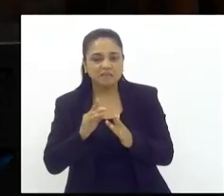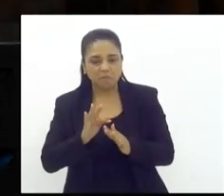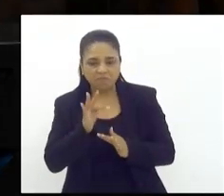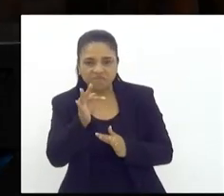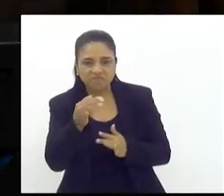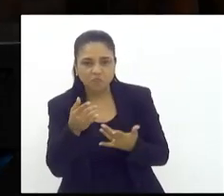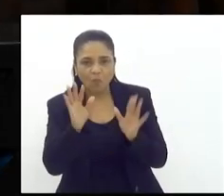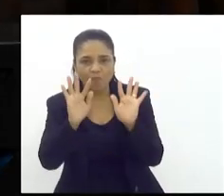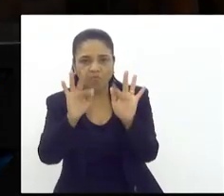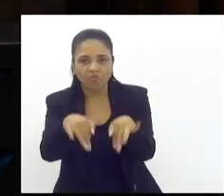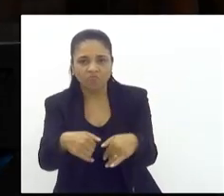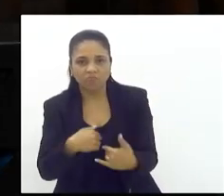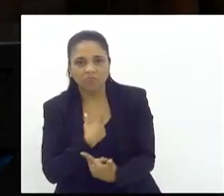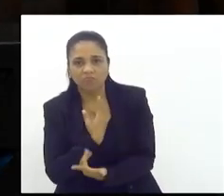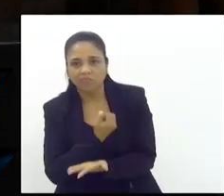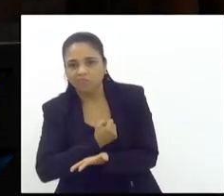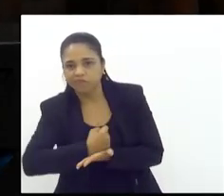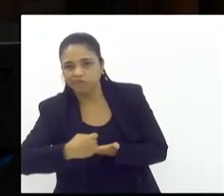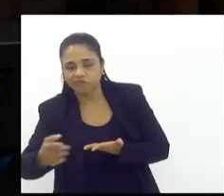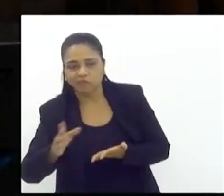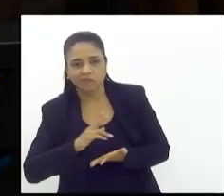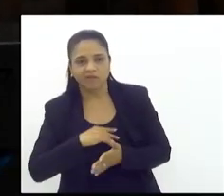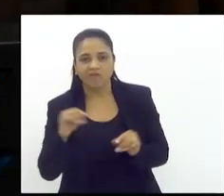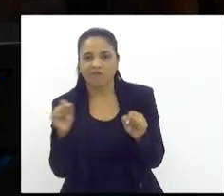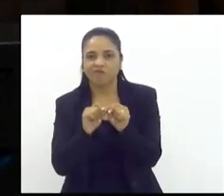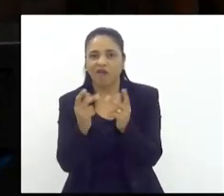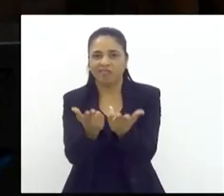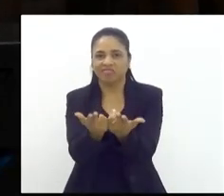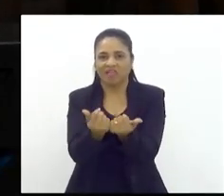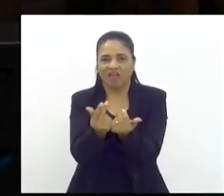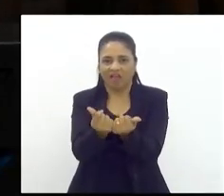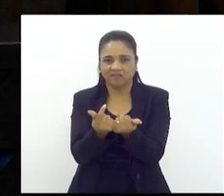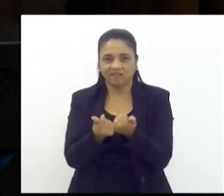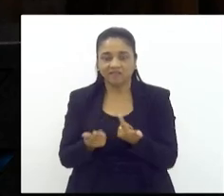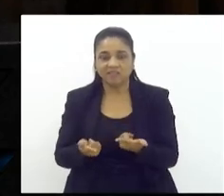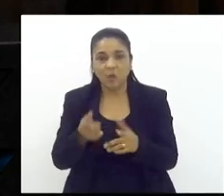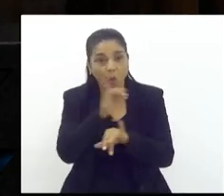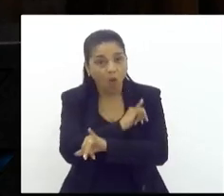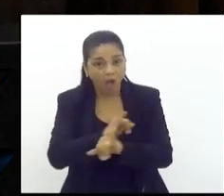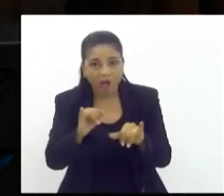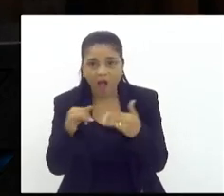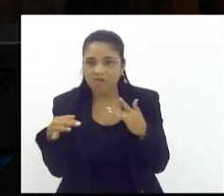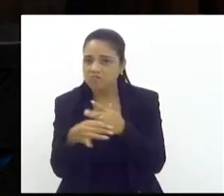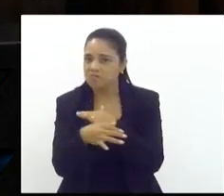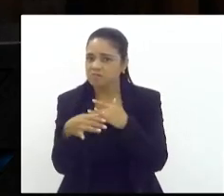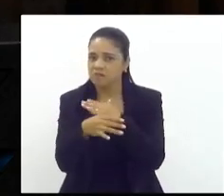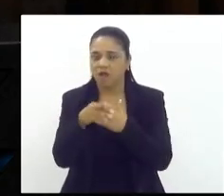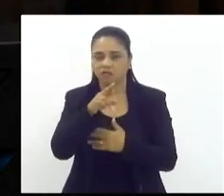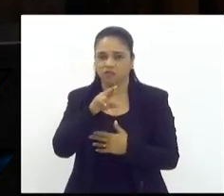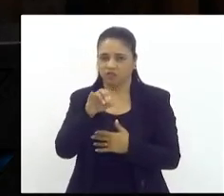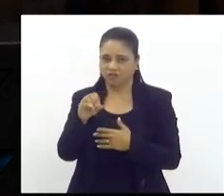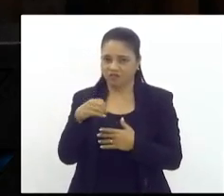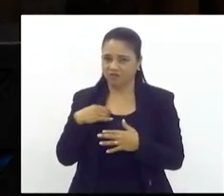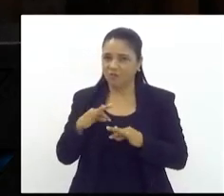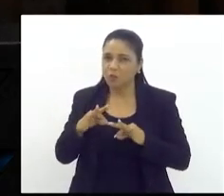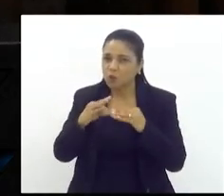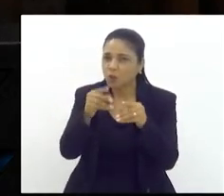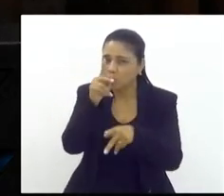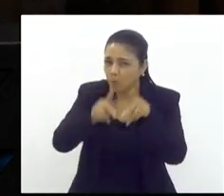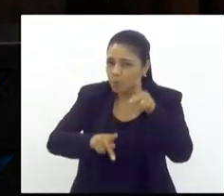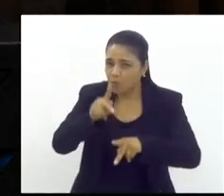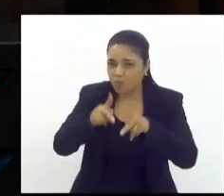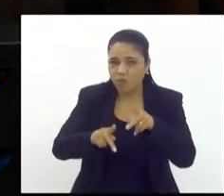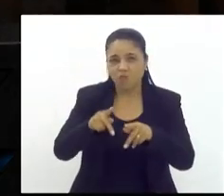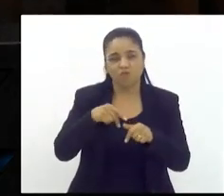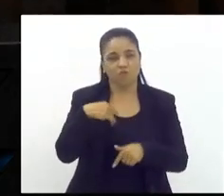que acabar e aí eu mando um recado não só para todas as cidades estado do Rio de Janeiro não só para todo o povo Fluminense